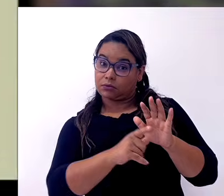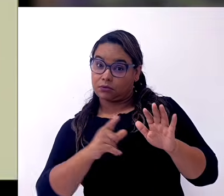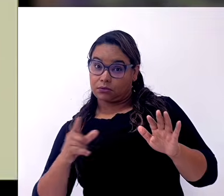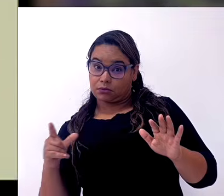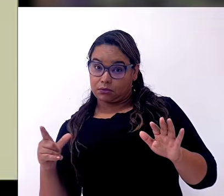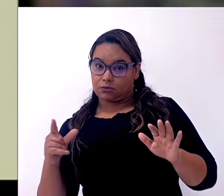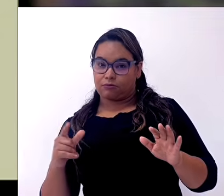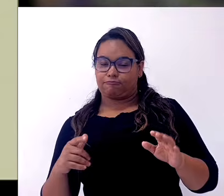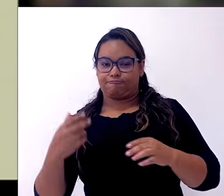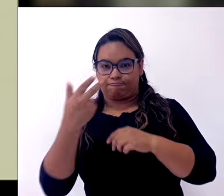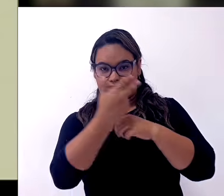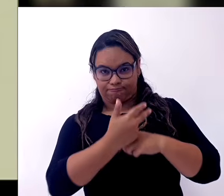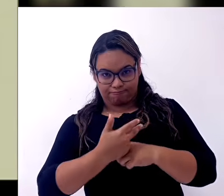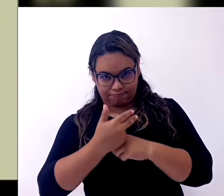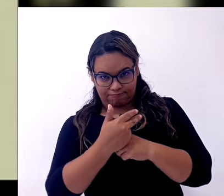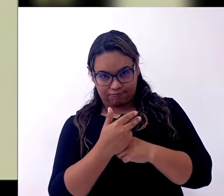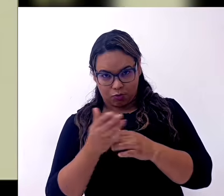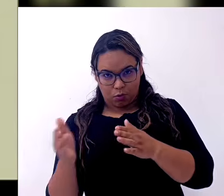mundial.